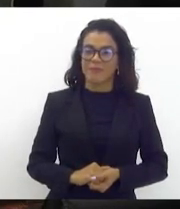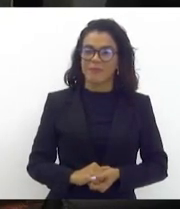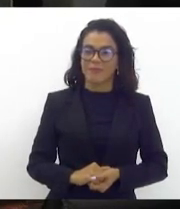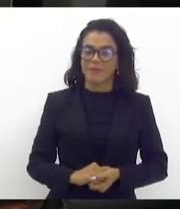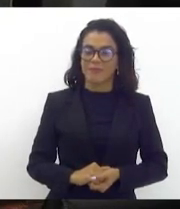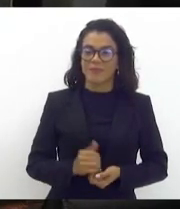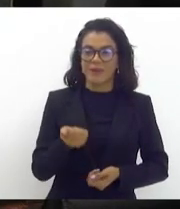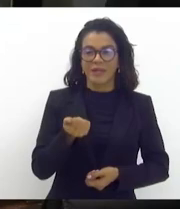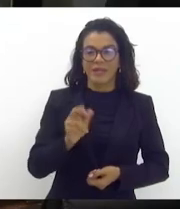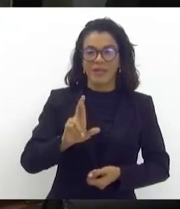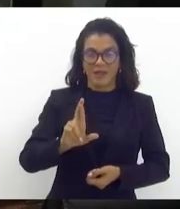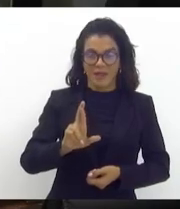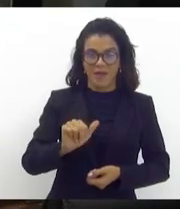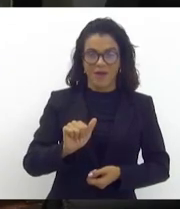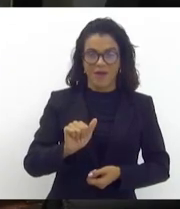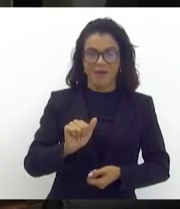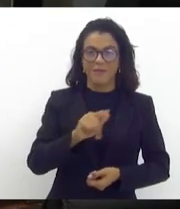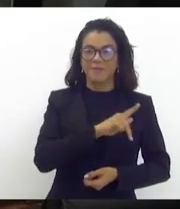Senhora presidenta,